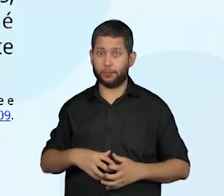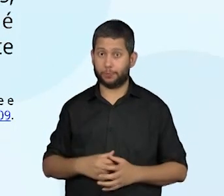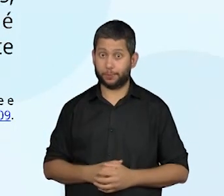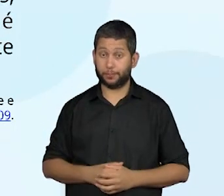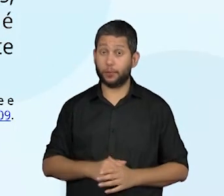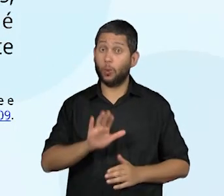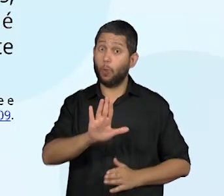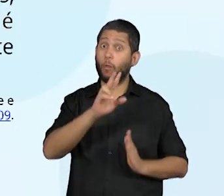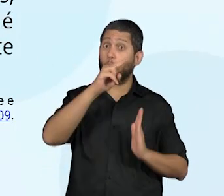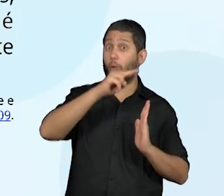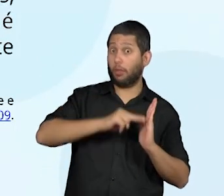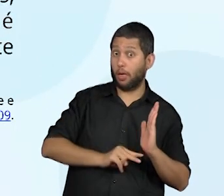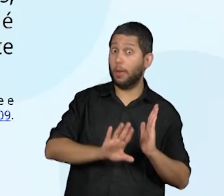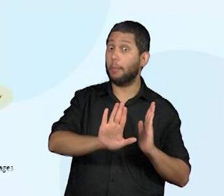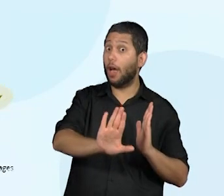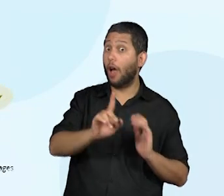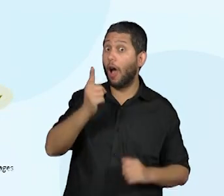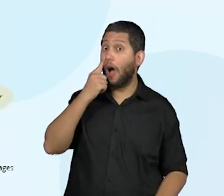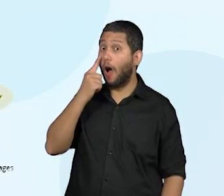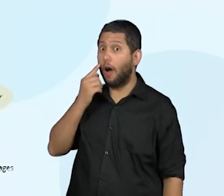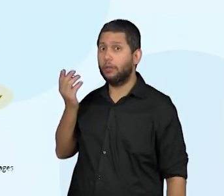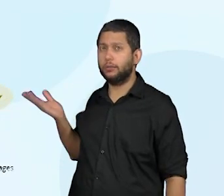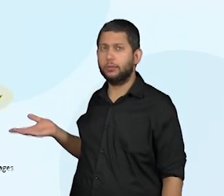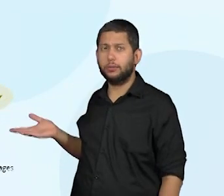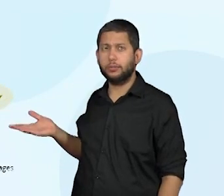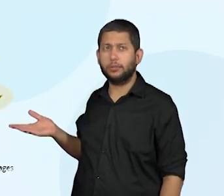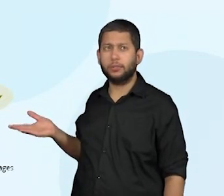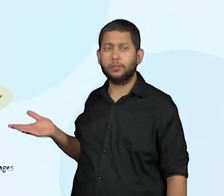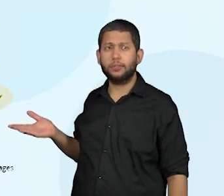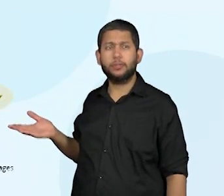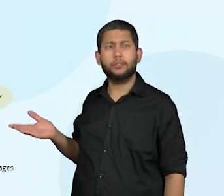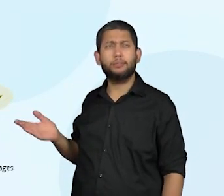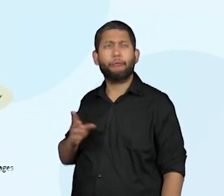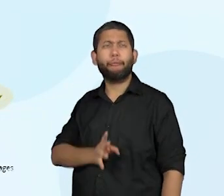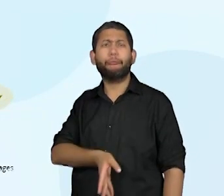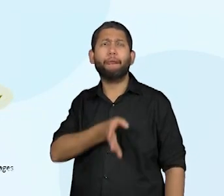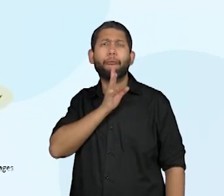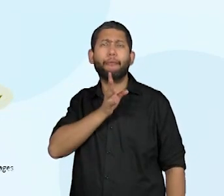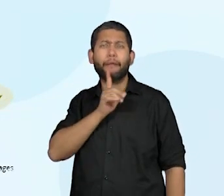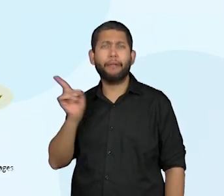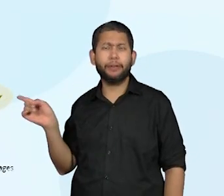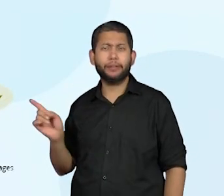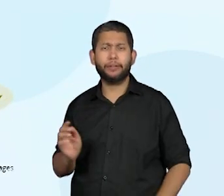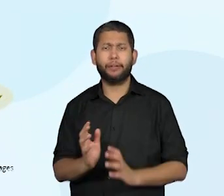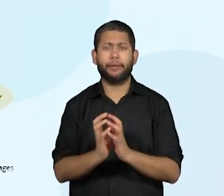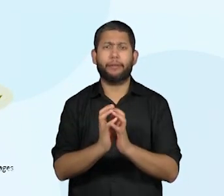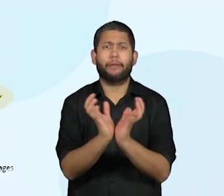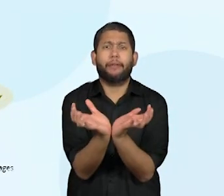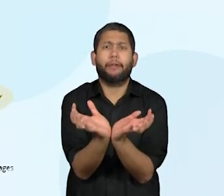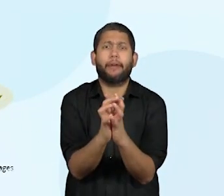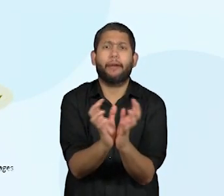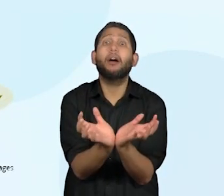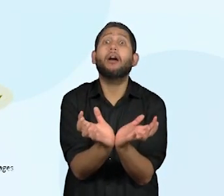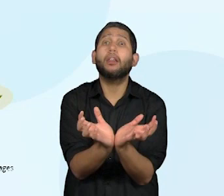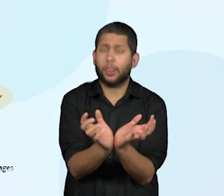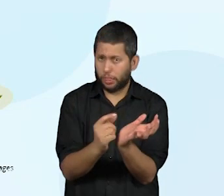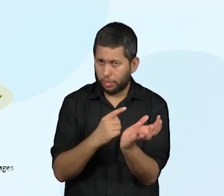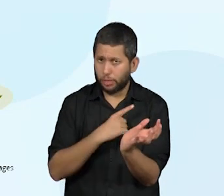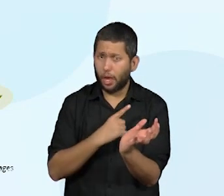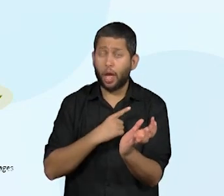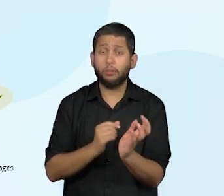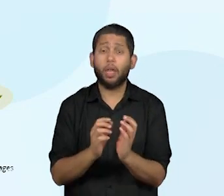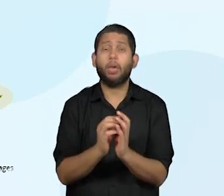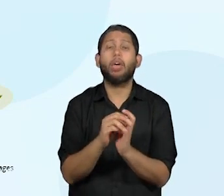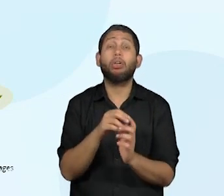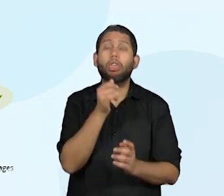ler, eu vou mostrar para vocês as plantas com boquinha. Vocês já devem ter visto, existem sim algumas plantas que